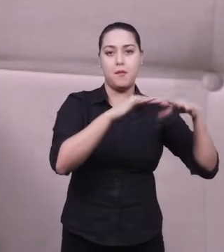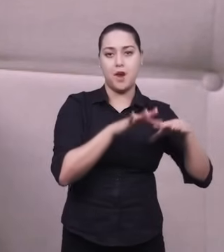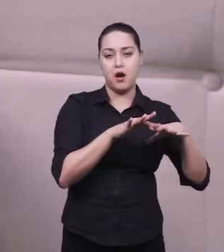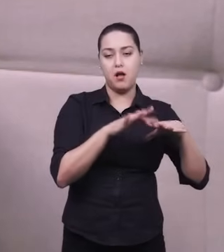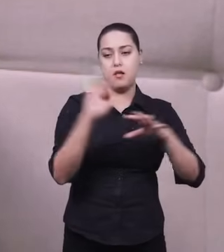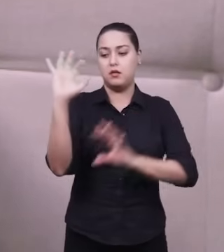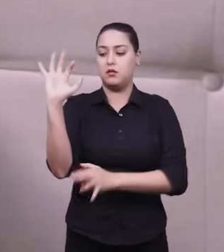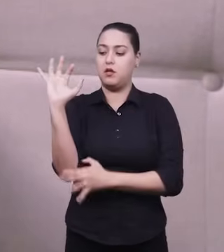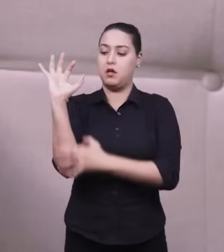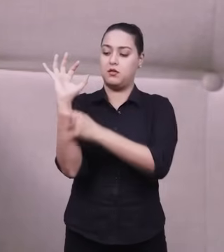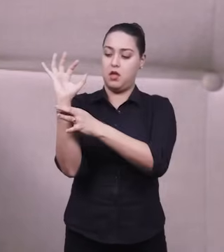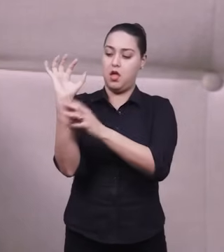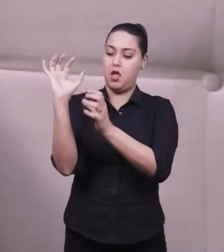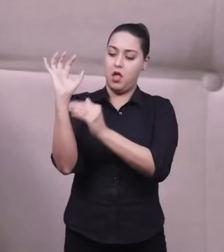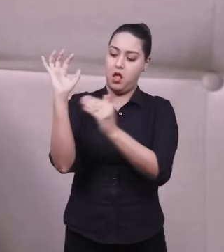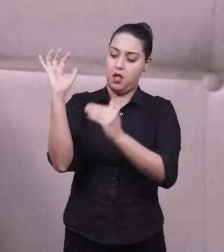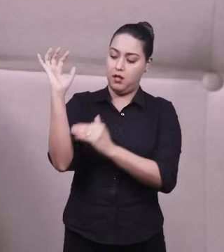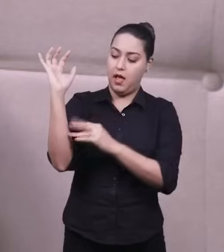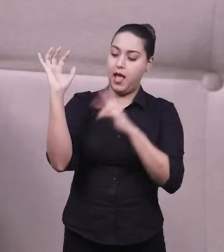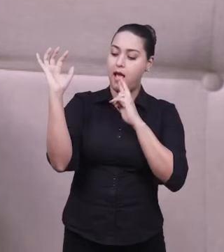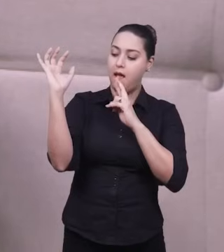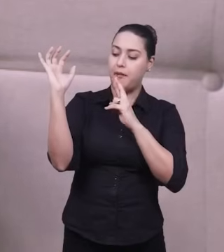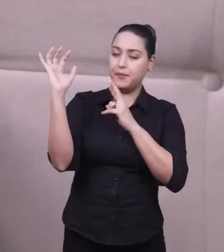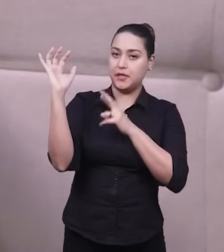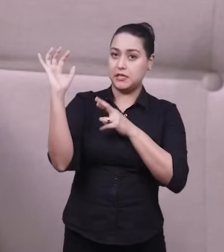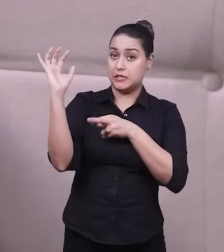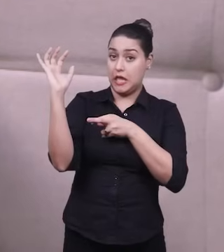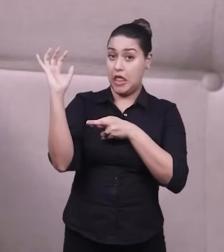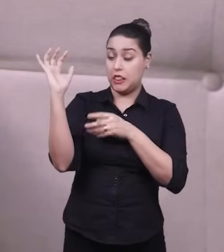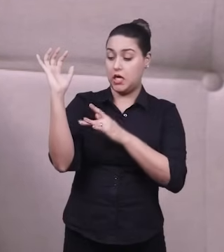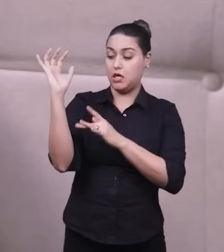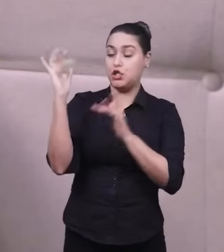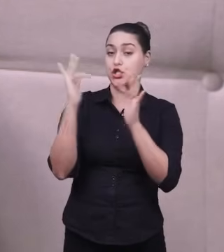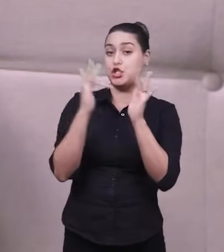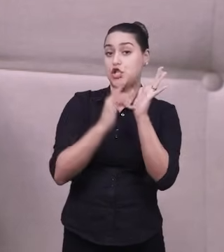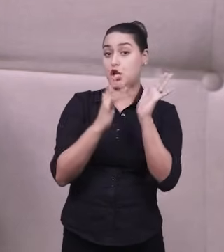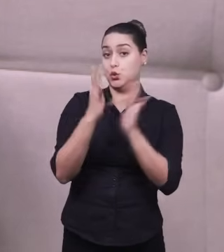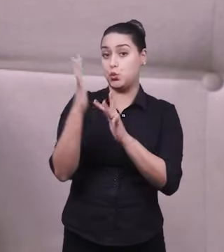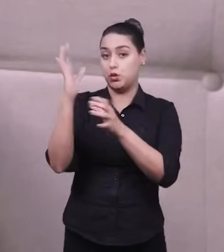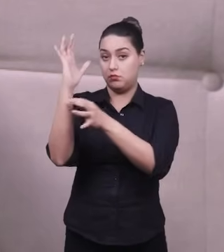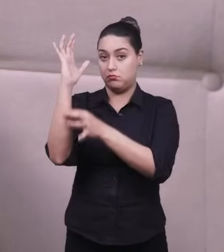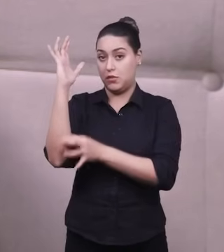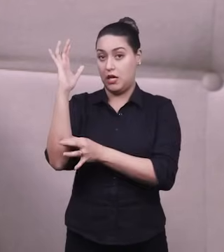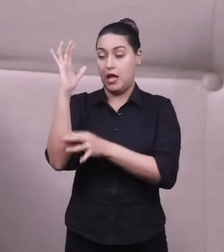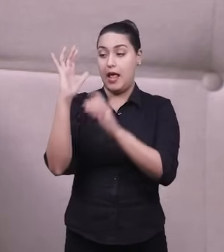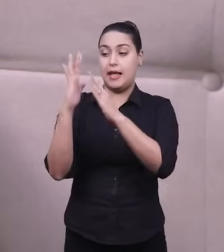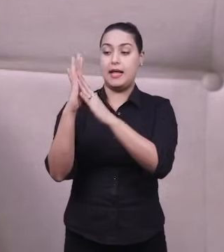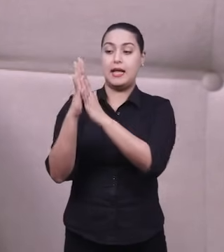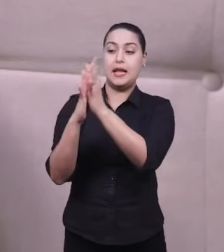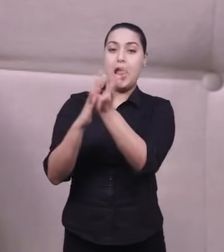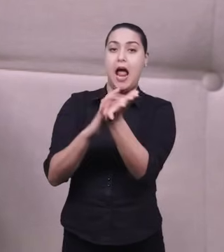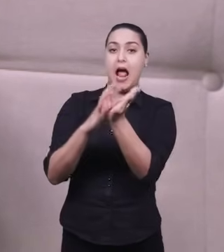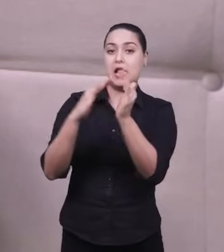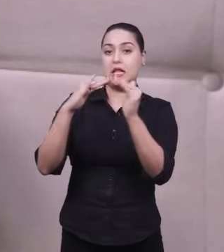em flor, isto é, ela mostra, ela destaca,